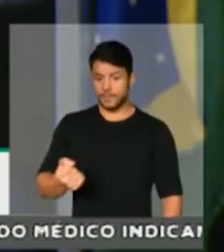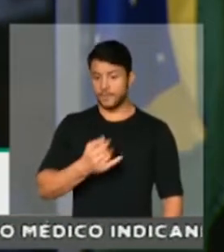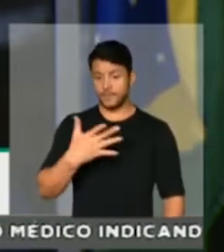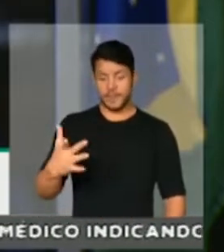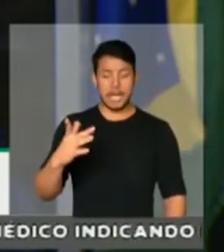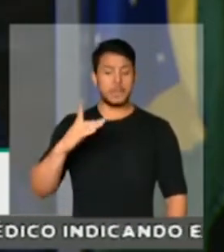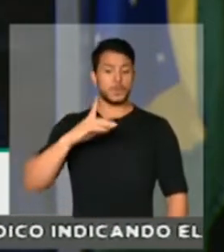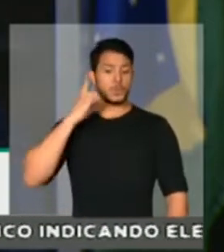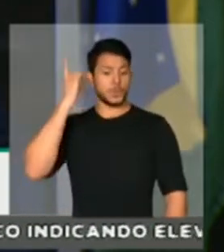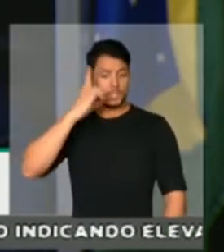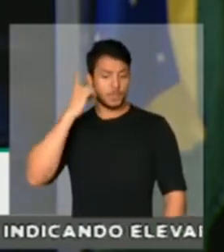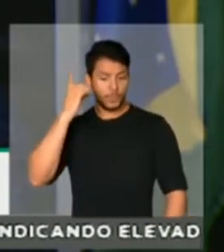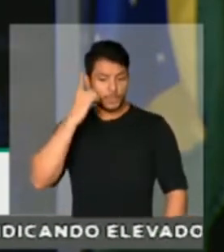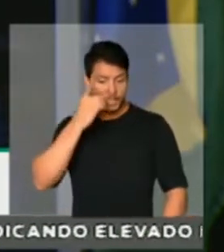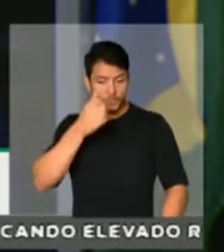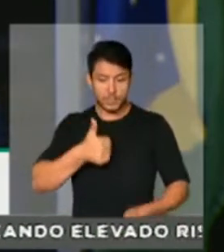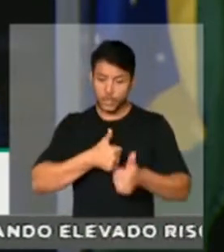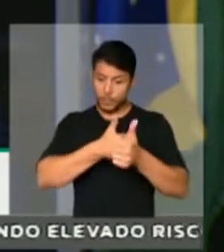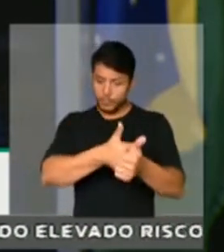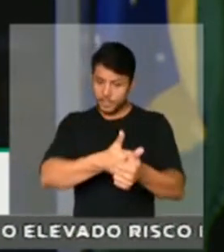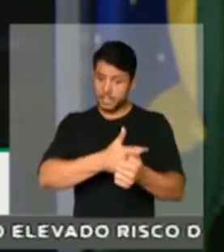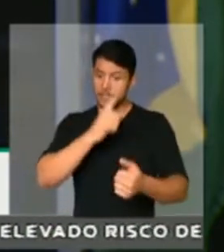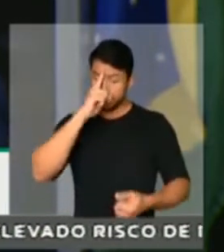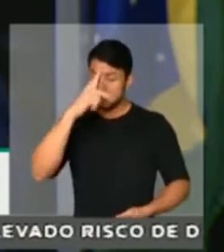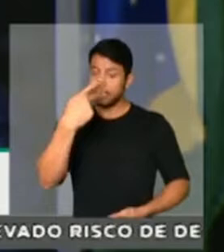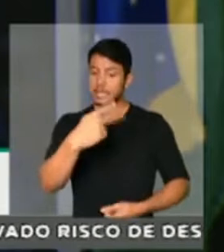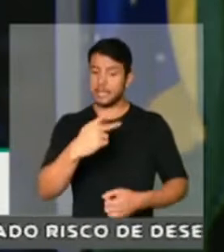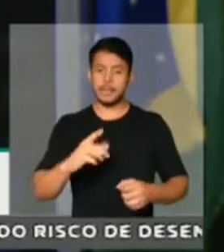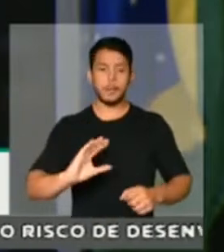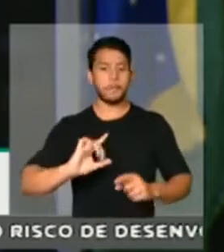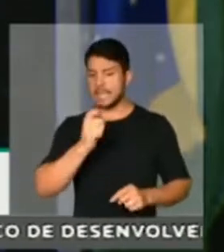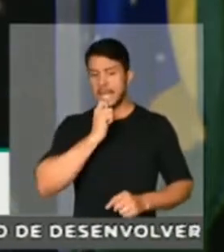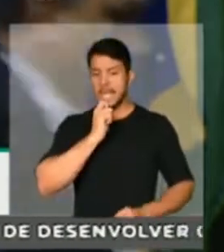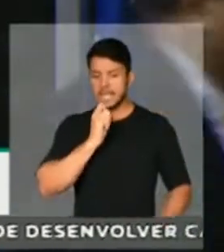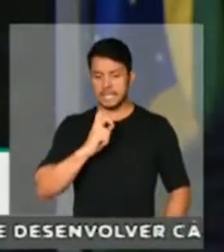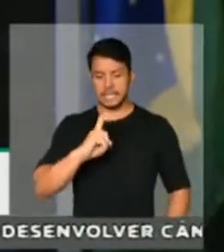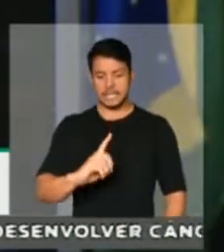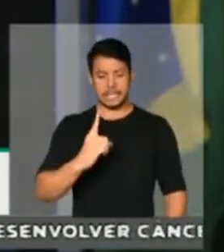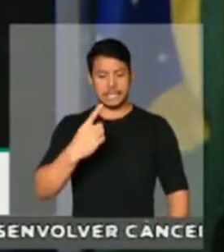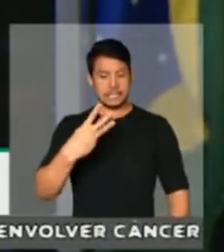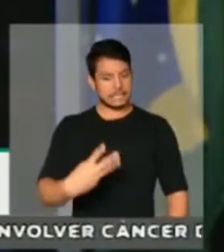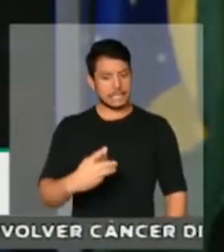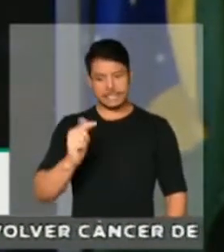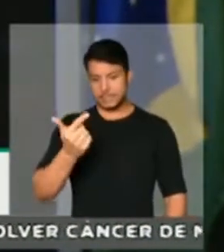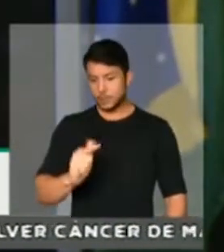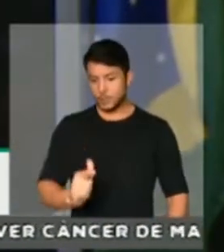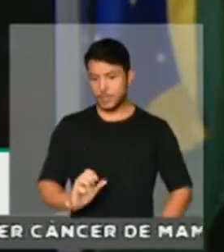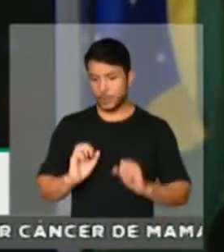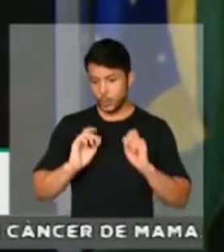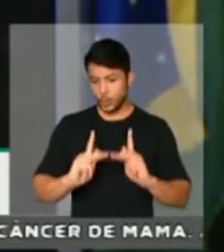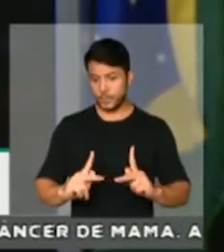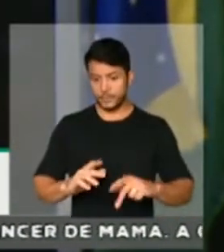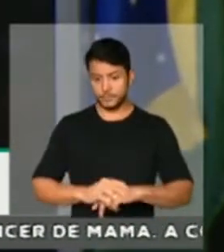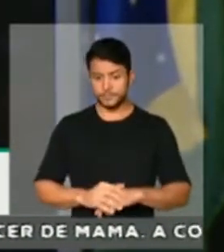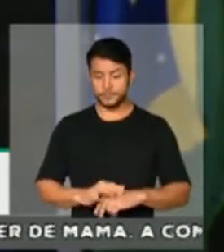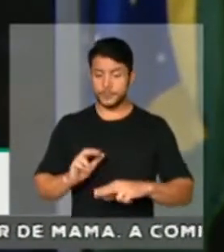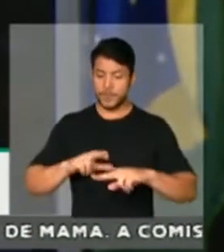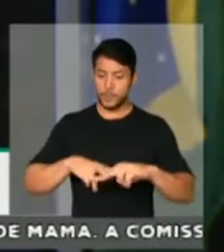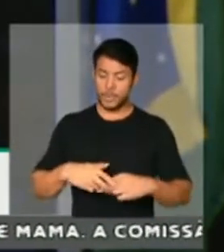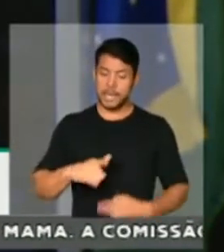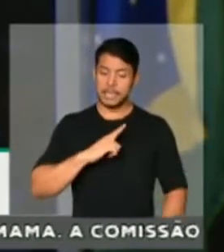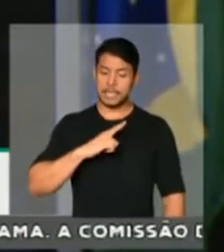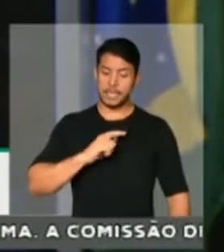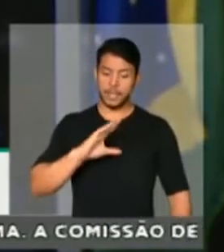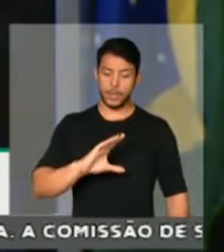ele, mas obviamente que não temos a maioria, não temos os 513. O presidencialismo de coalizão ainda nos impede